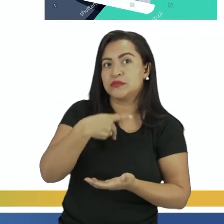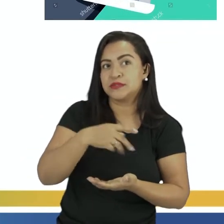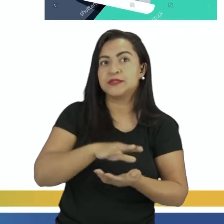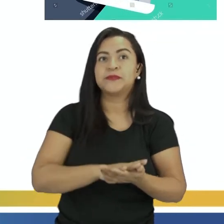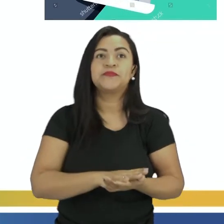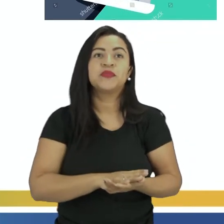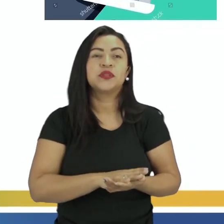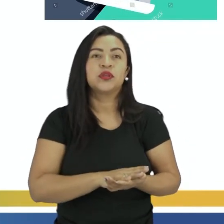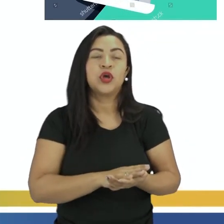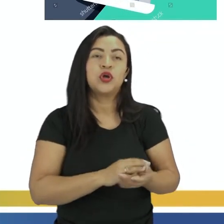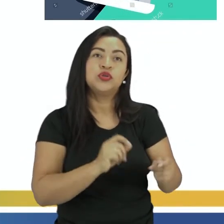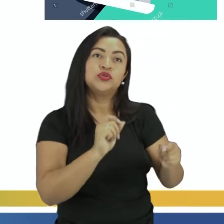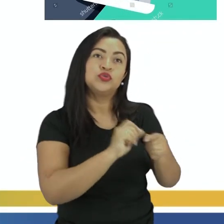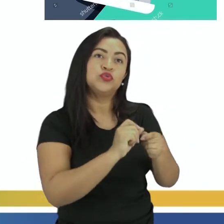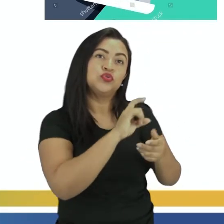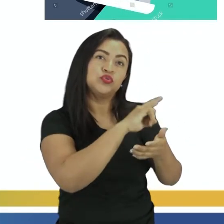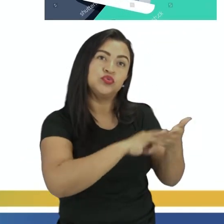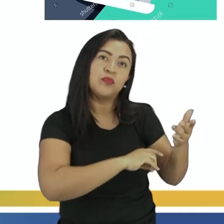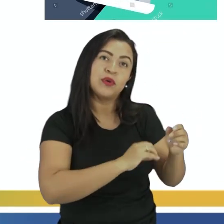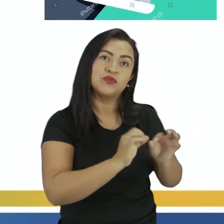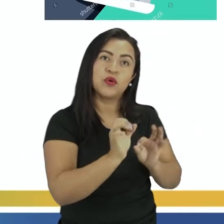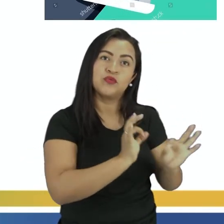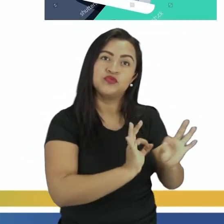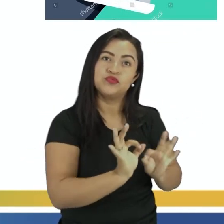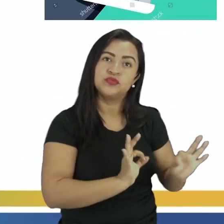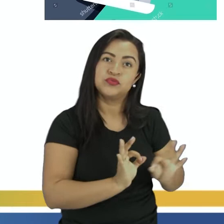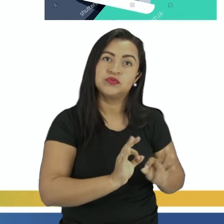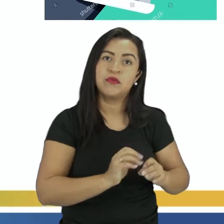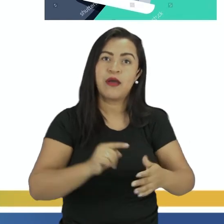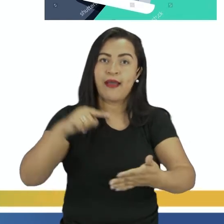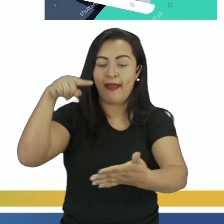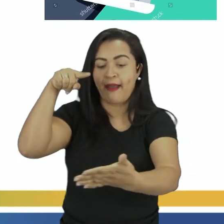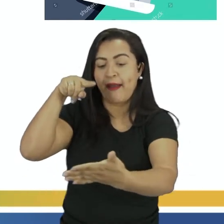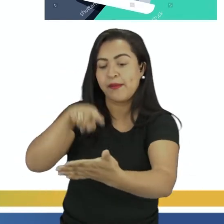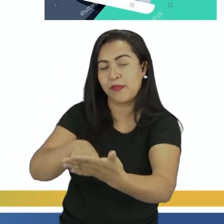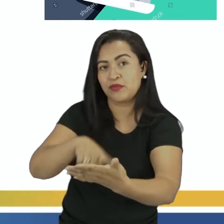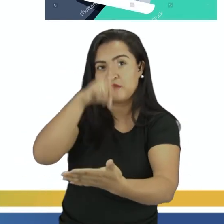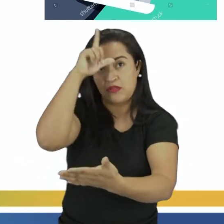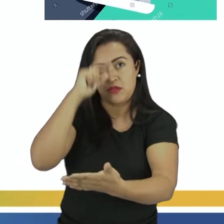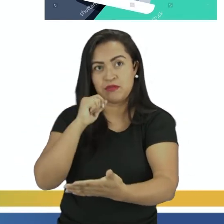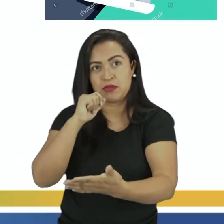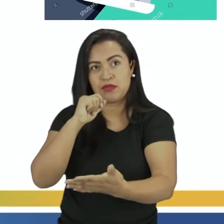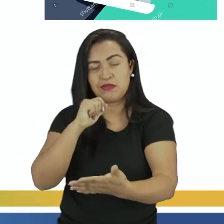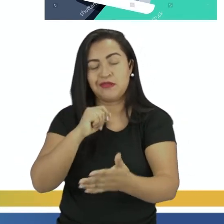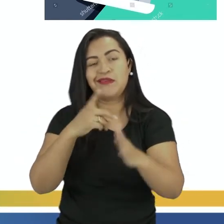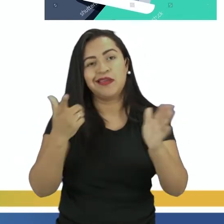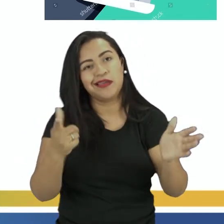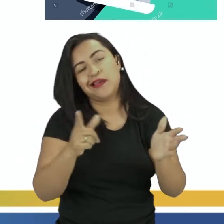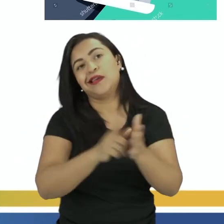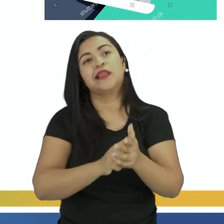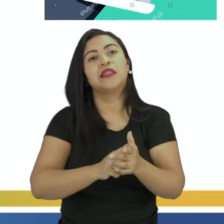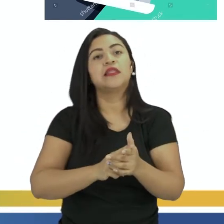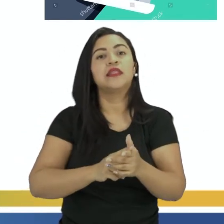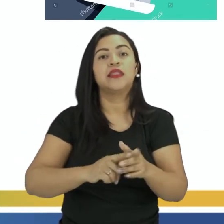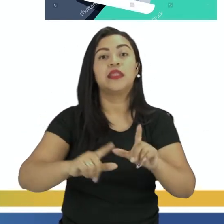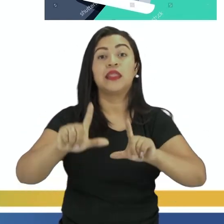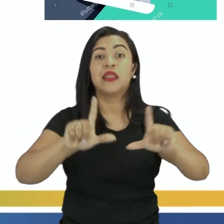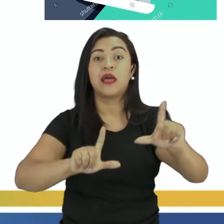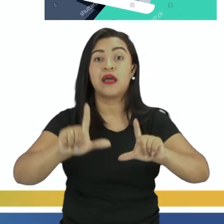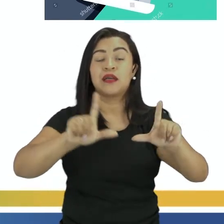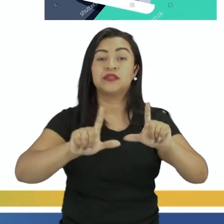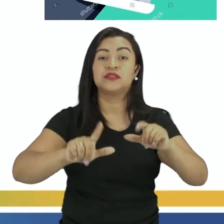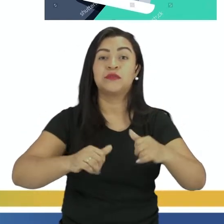tecla amarela. Nas propagandas, vista essa camisa. Então, esse o